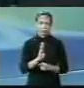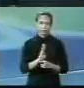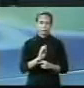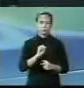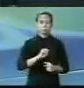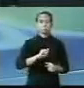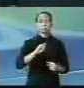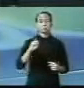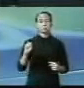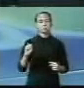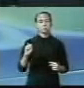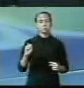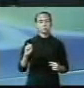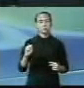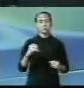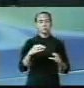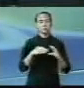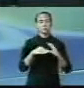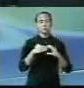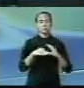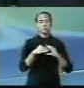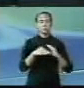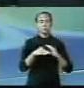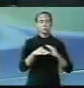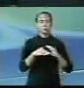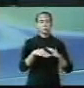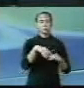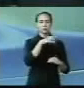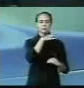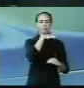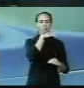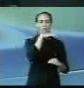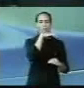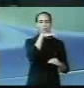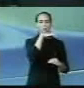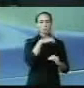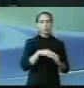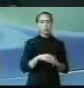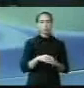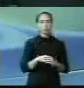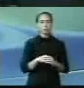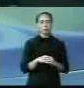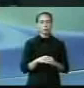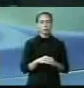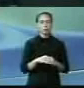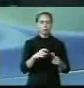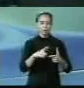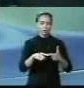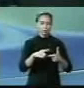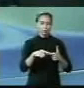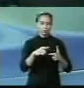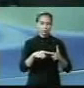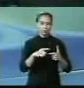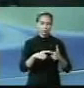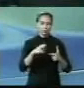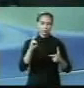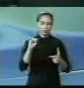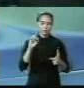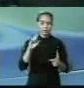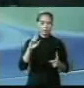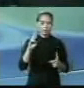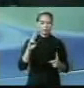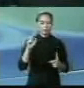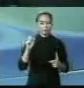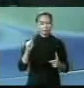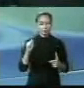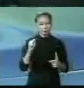alguma mensagem mal intencionada, o emissor daquela mensagem vai saber que existe um firewall protegendo aquela rede. E aí ele